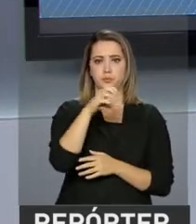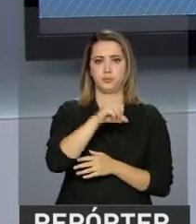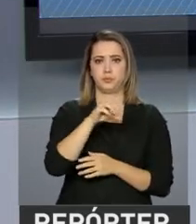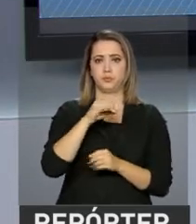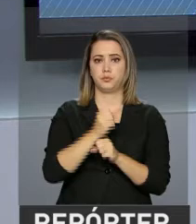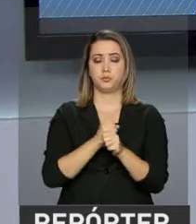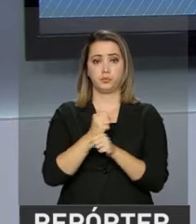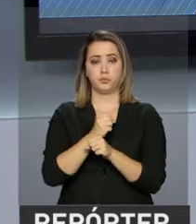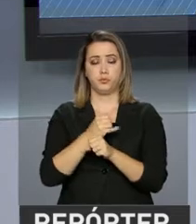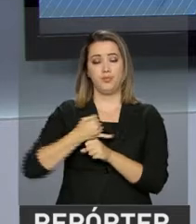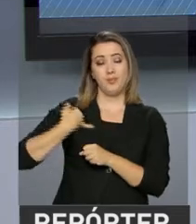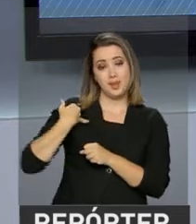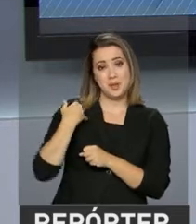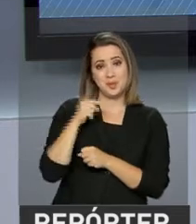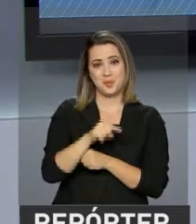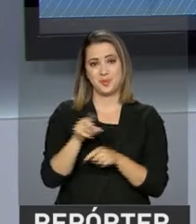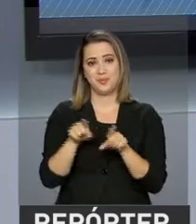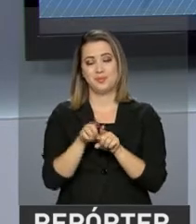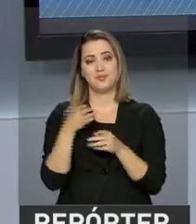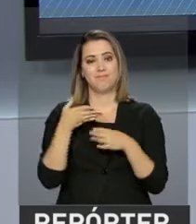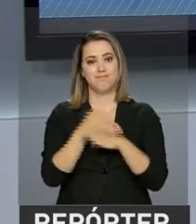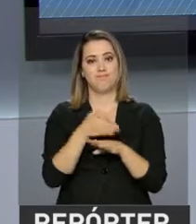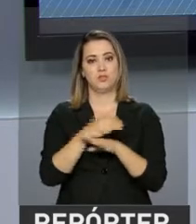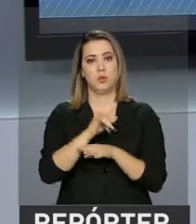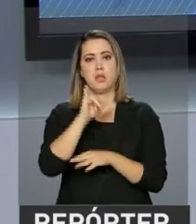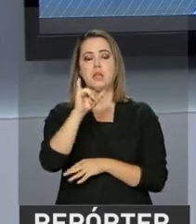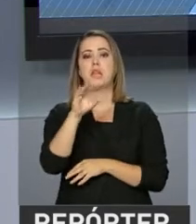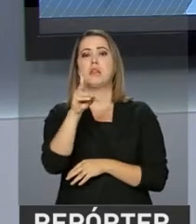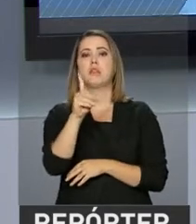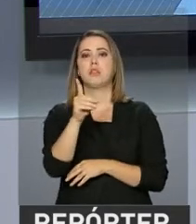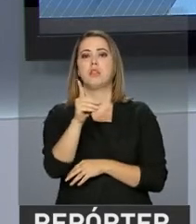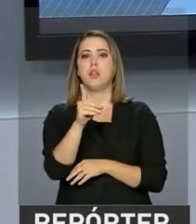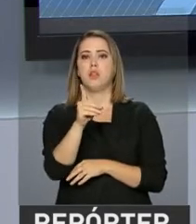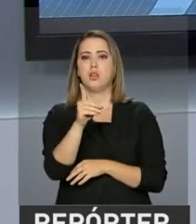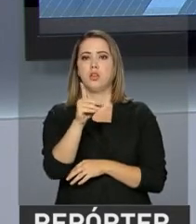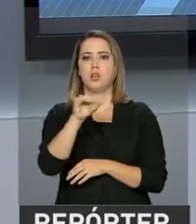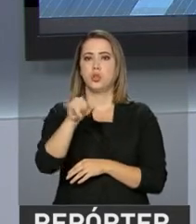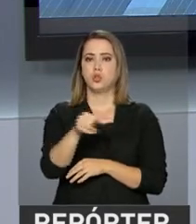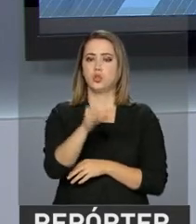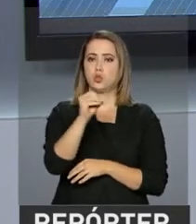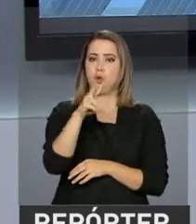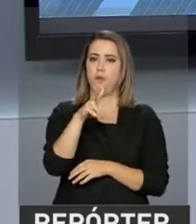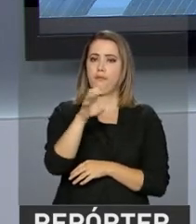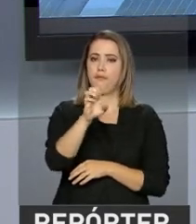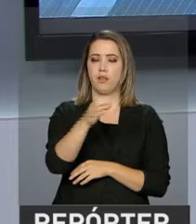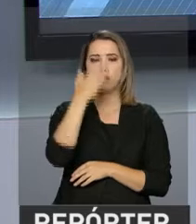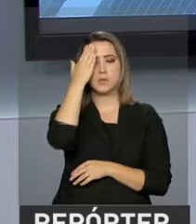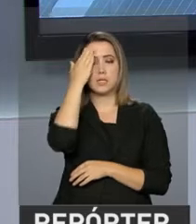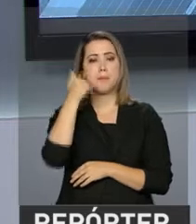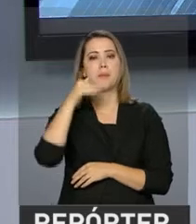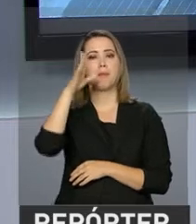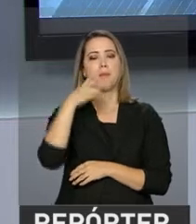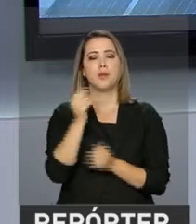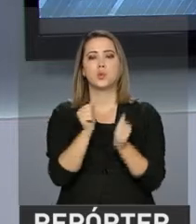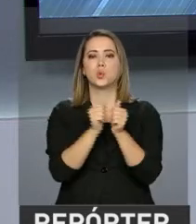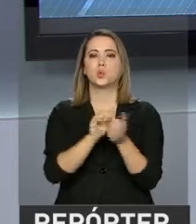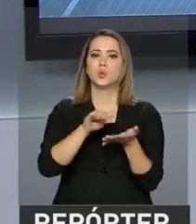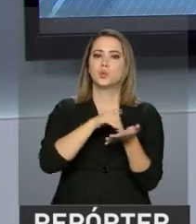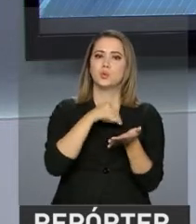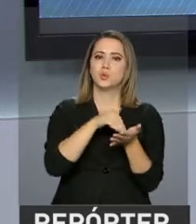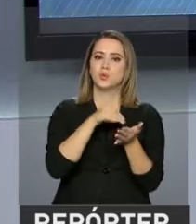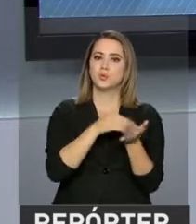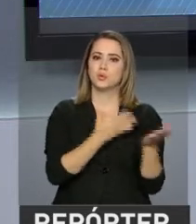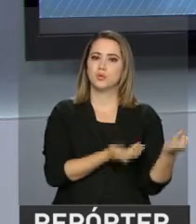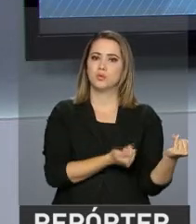é garantido por meio o programa e de jovem vamos saber um pouco mais sobre esse assunto com o secretário nacional de